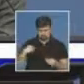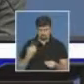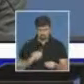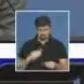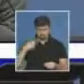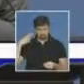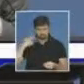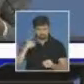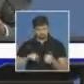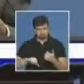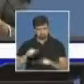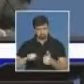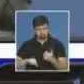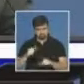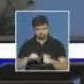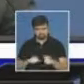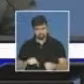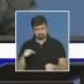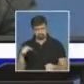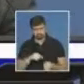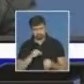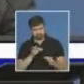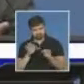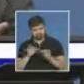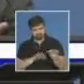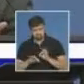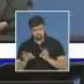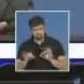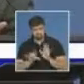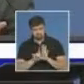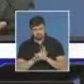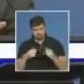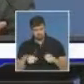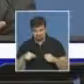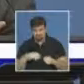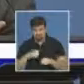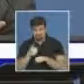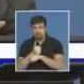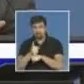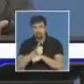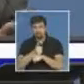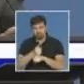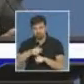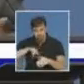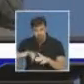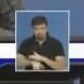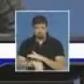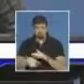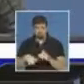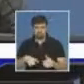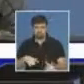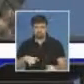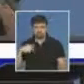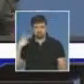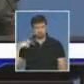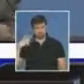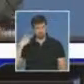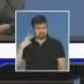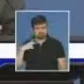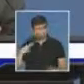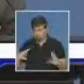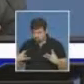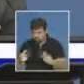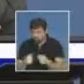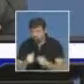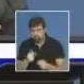extremamente que carece de um profundo conhecimento técnico e nem todos os vereadores estão aqui tem